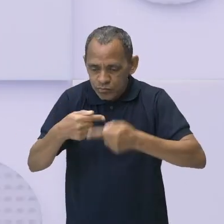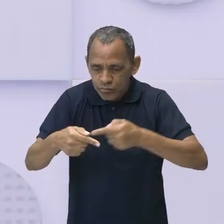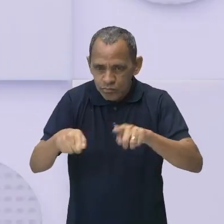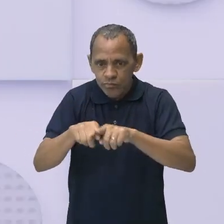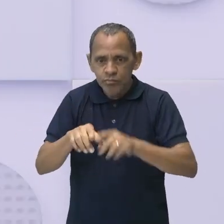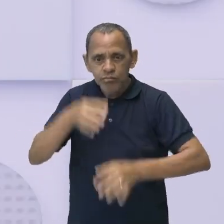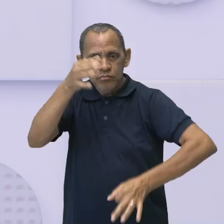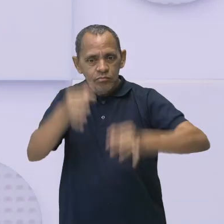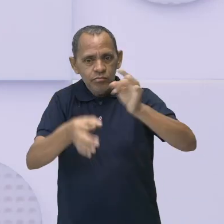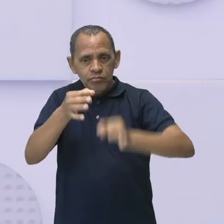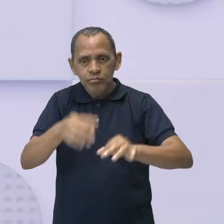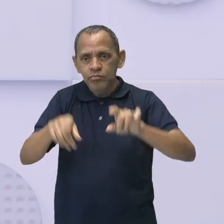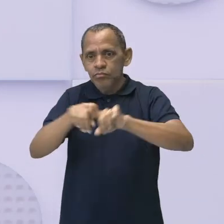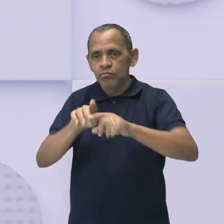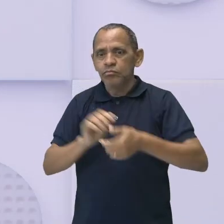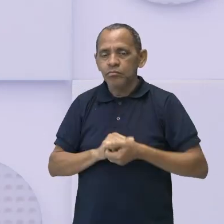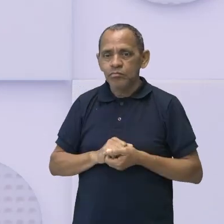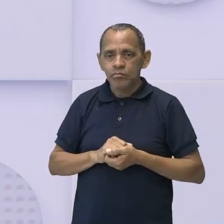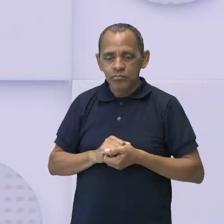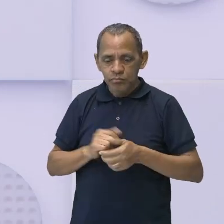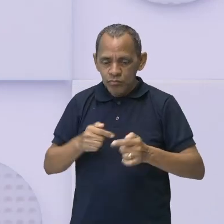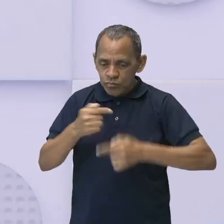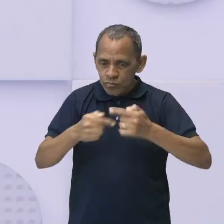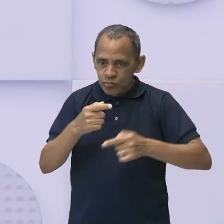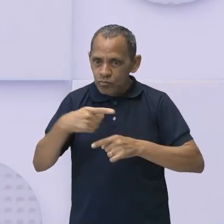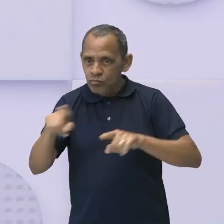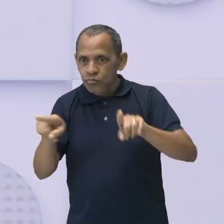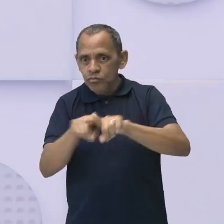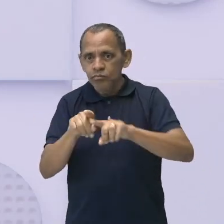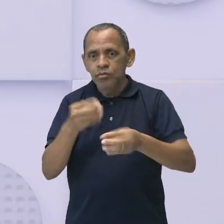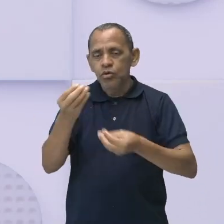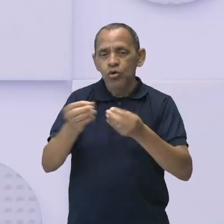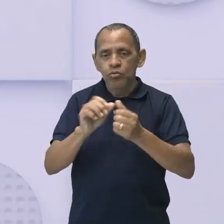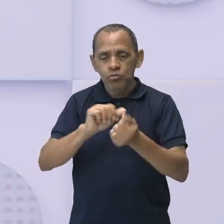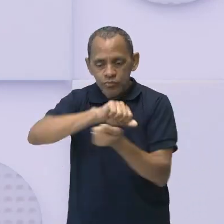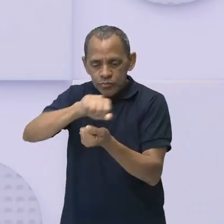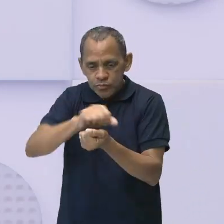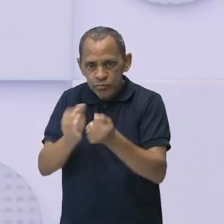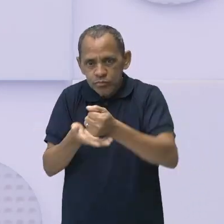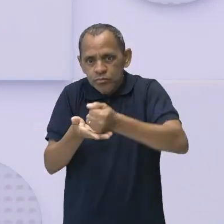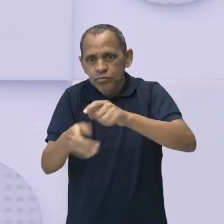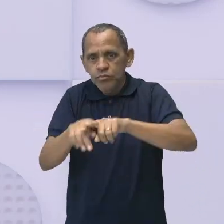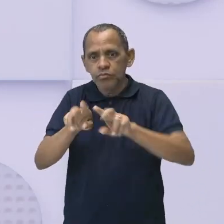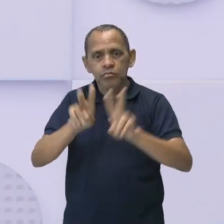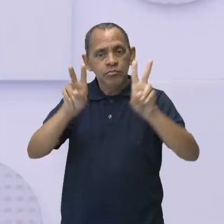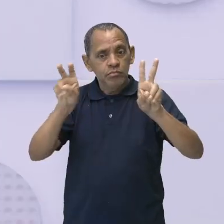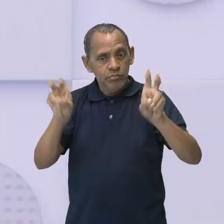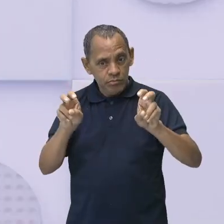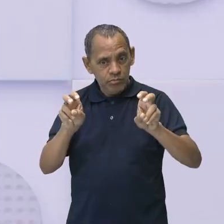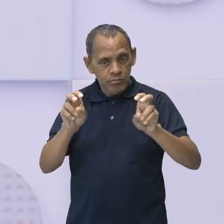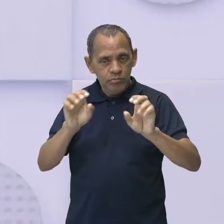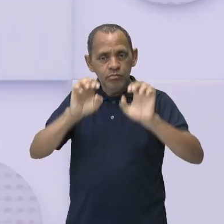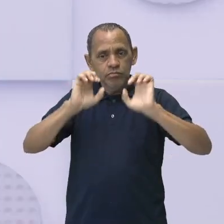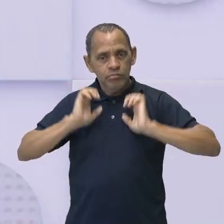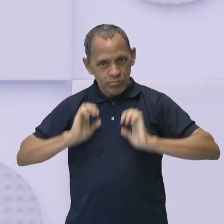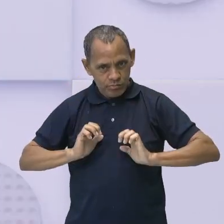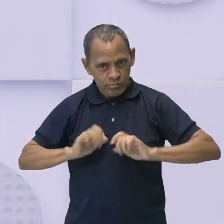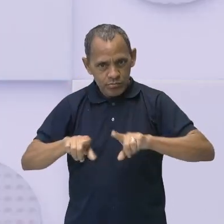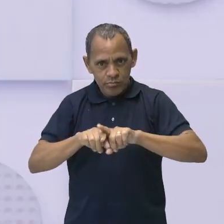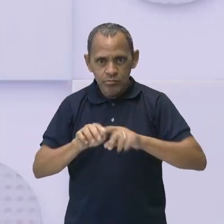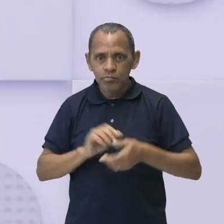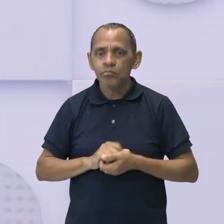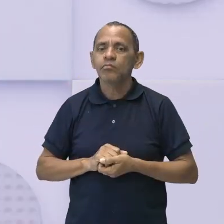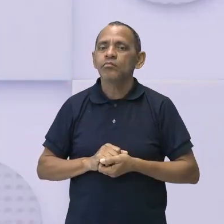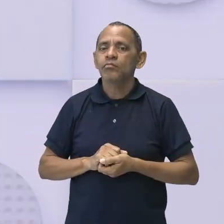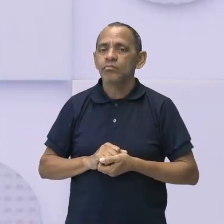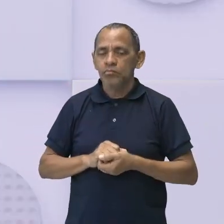se entremear e vão dialogar. Aí você poderia me questionar, professor, mas existe de